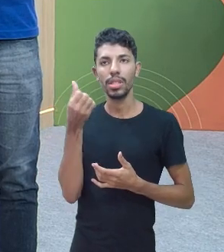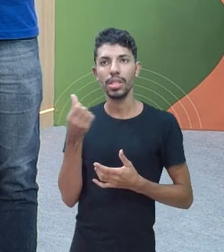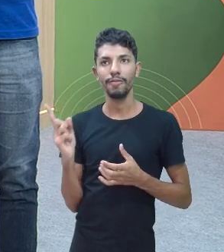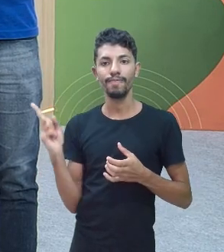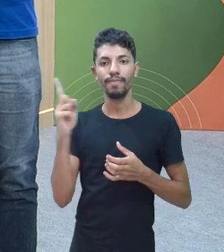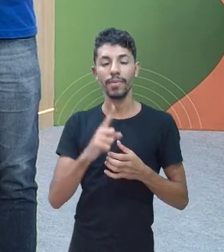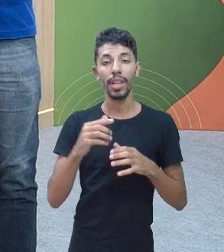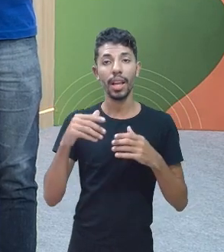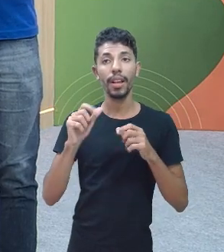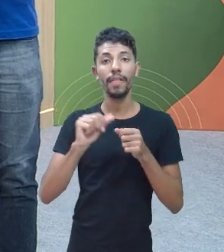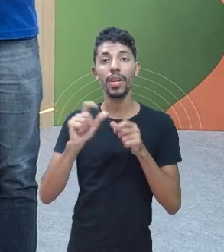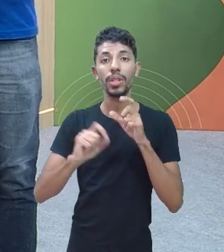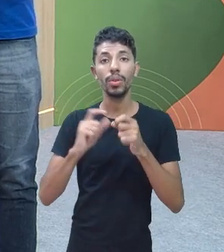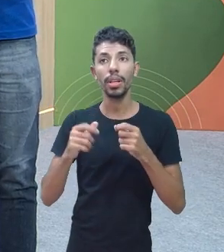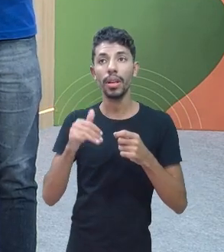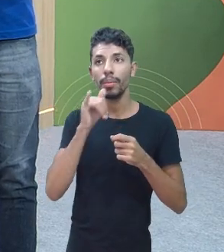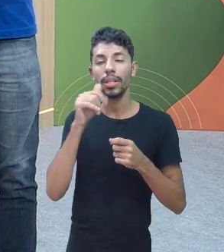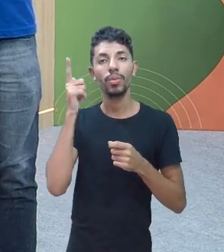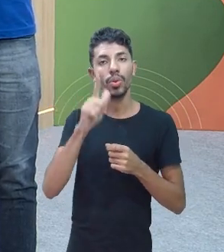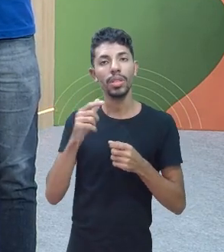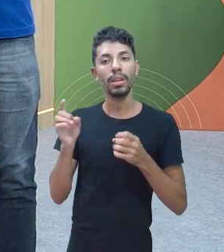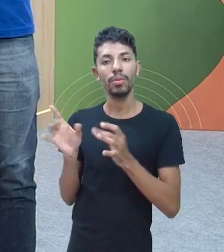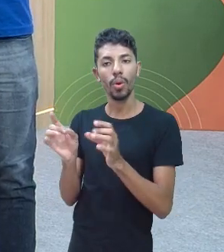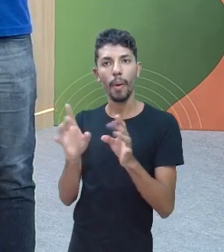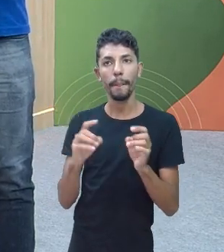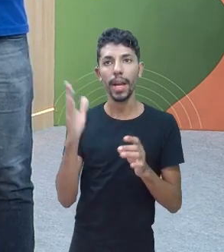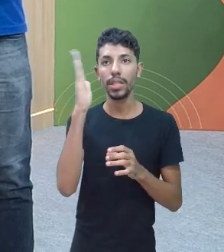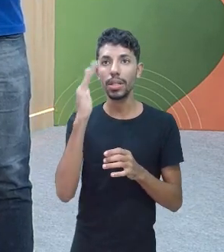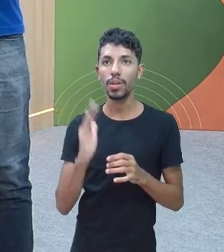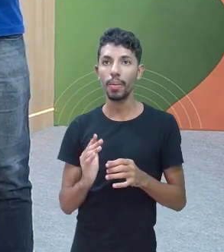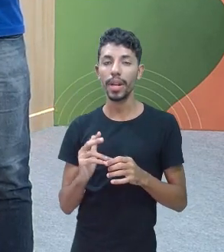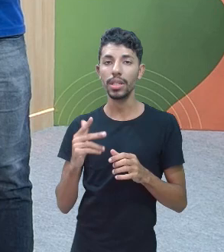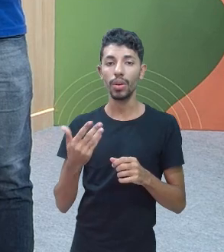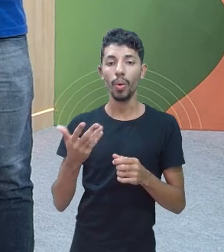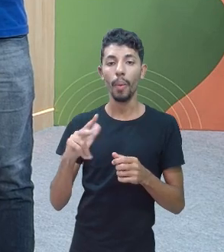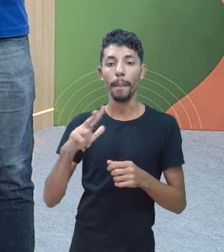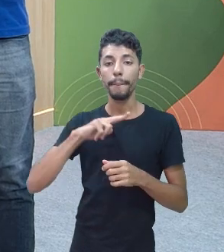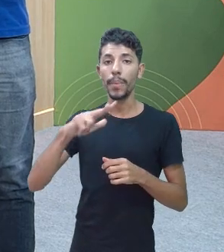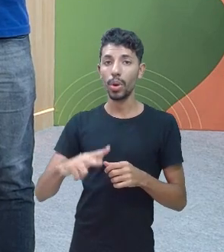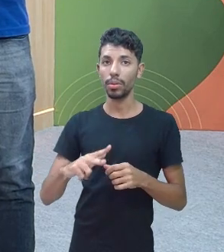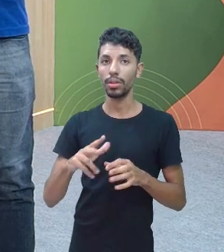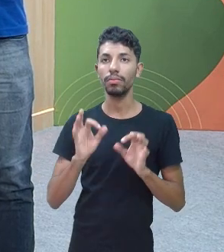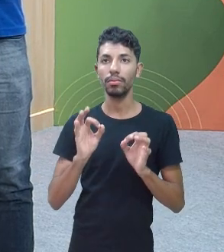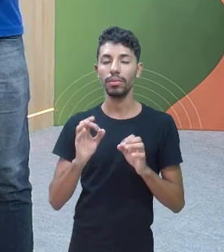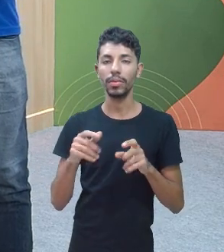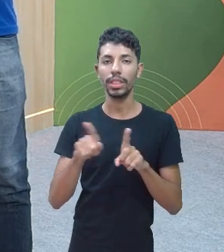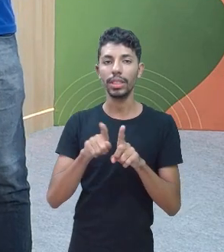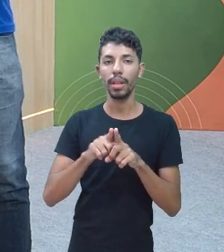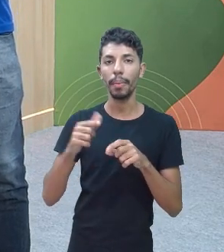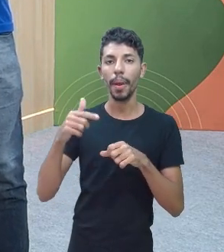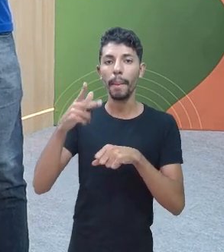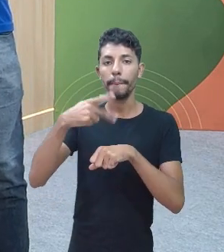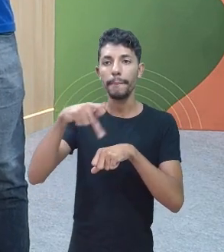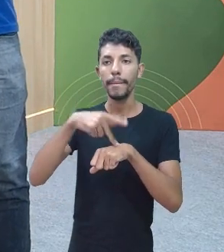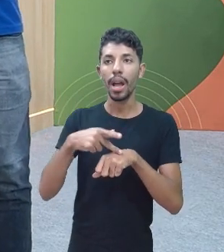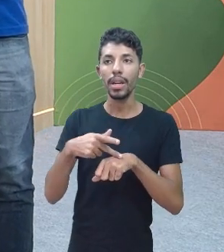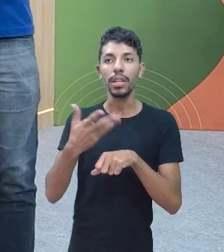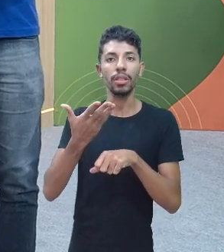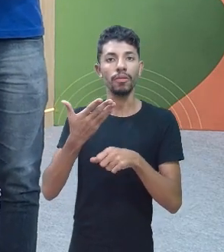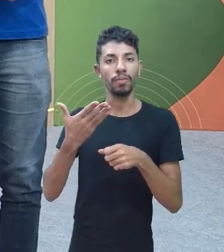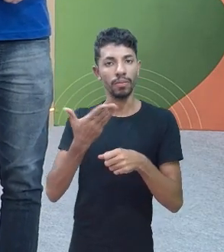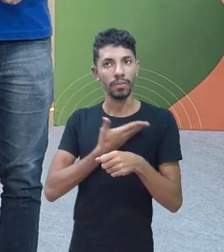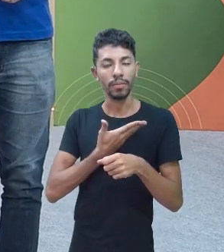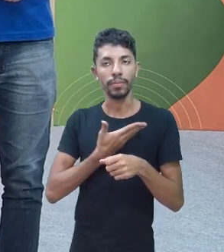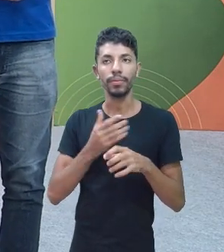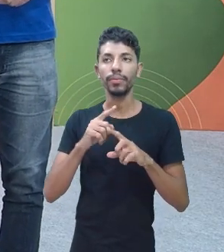amiga de Portugal fazer o comércio direto. Isso vai ampliar as possibilidades de comércio, não é? E interessar muito aos nossos comerciantes,